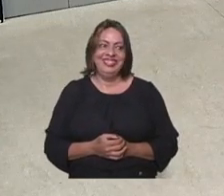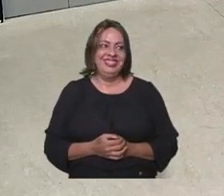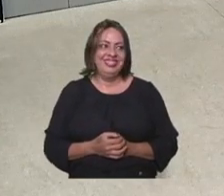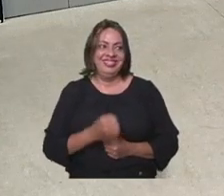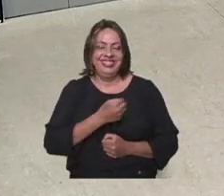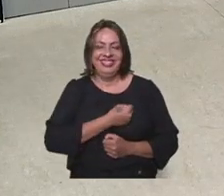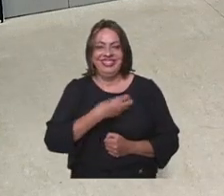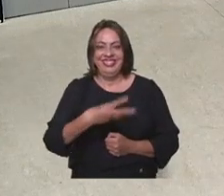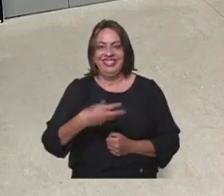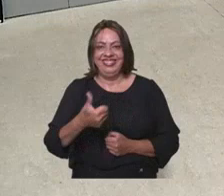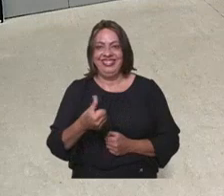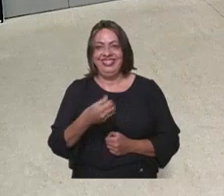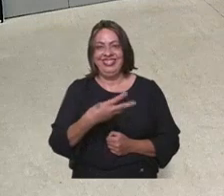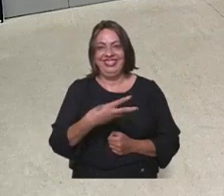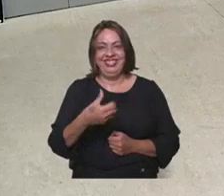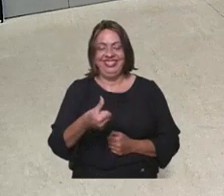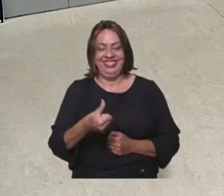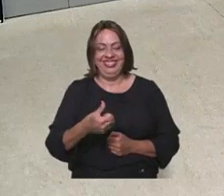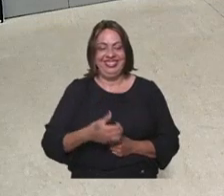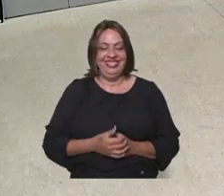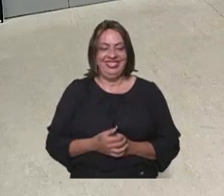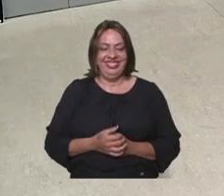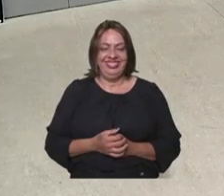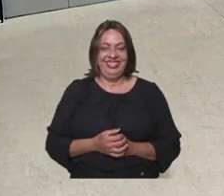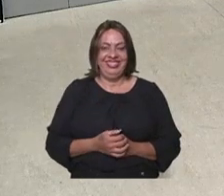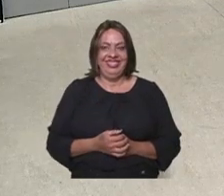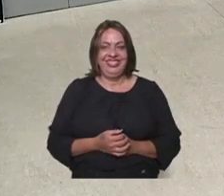54, número 36, 36.